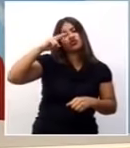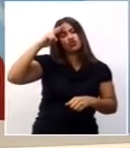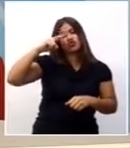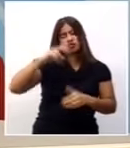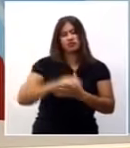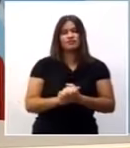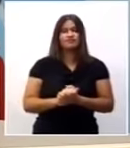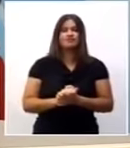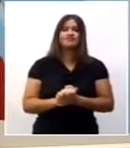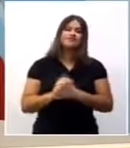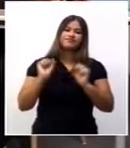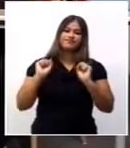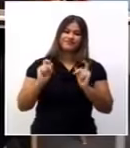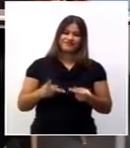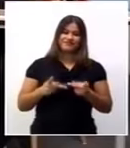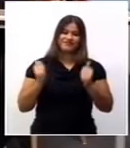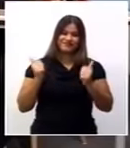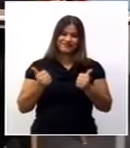histórica, ok?